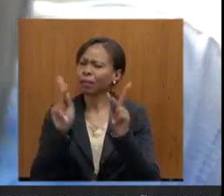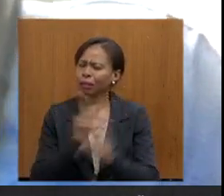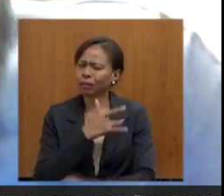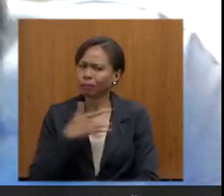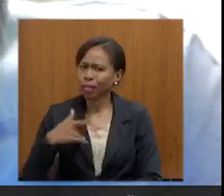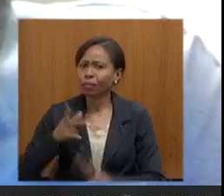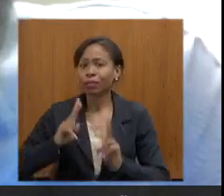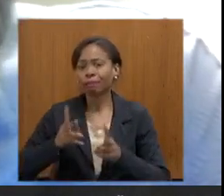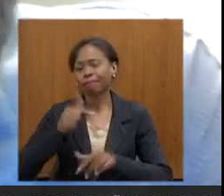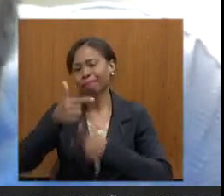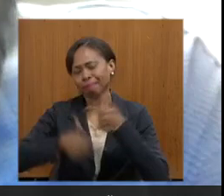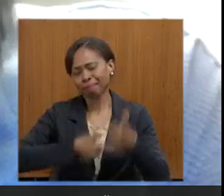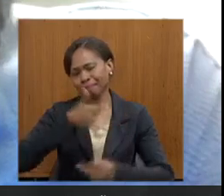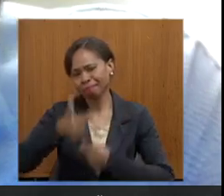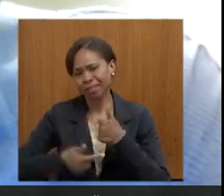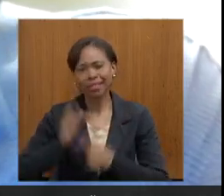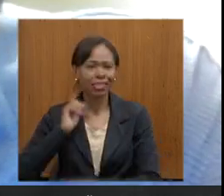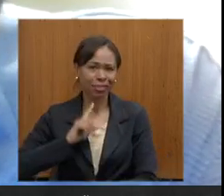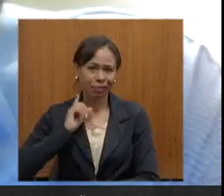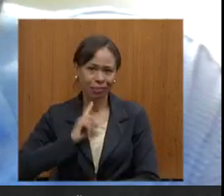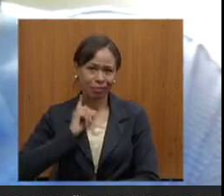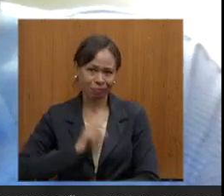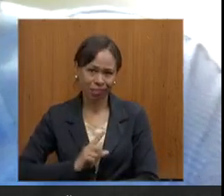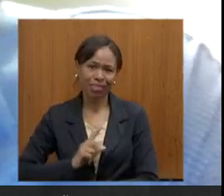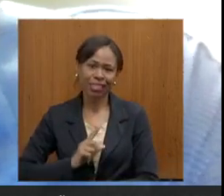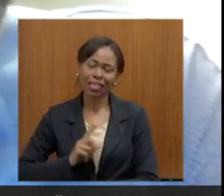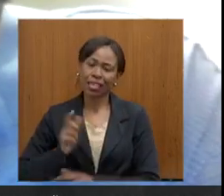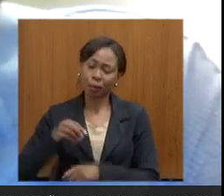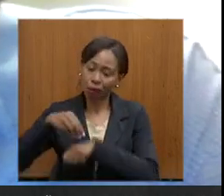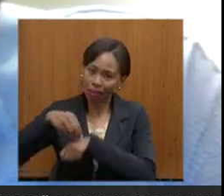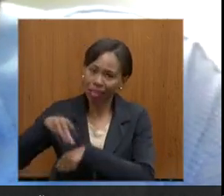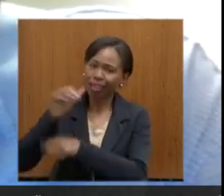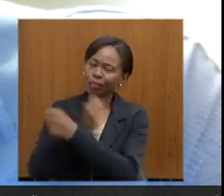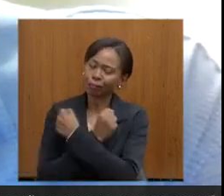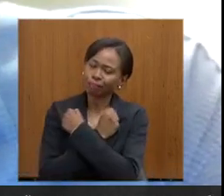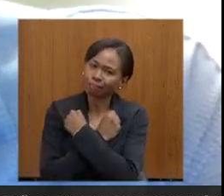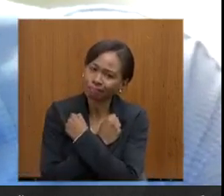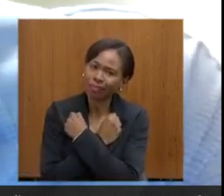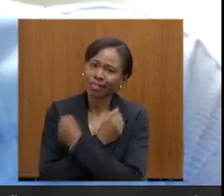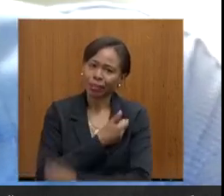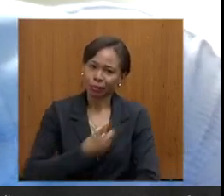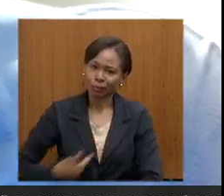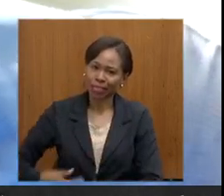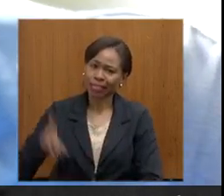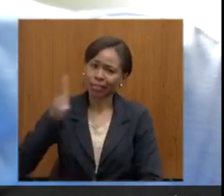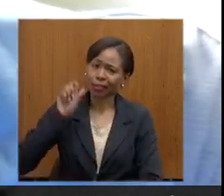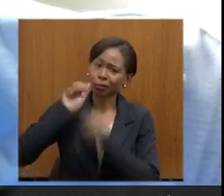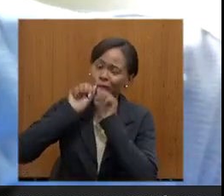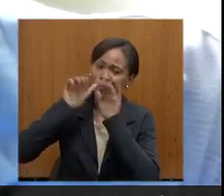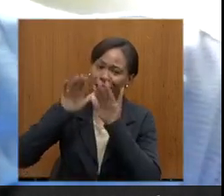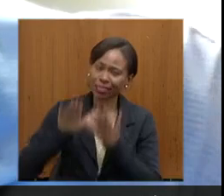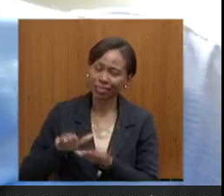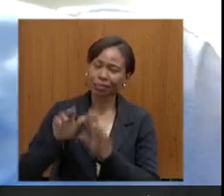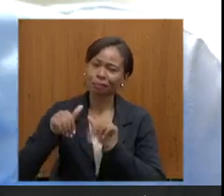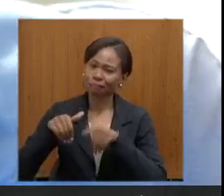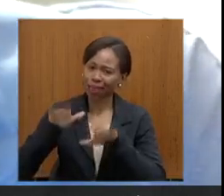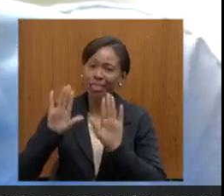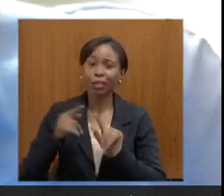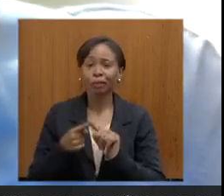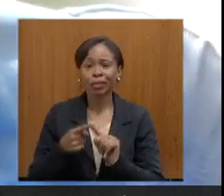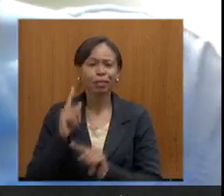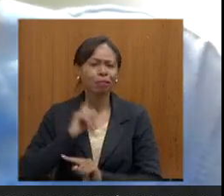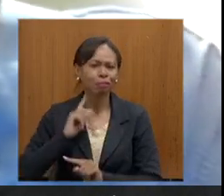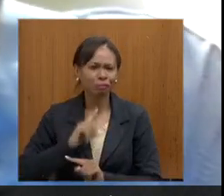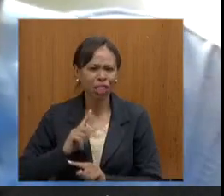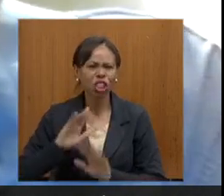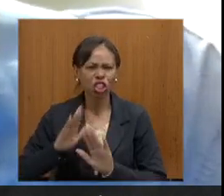trabalho em nosso estado e que leve e cidade abraço o governador que Deus te proteger muito mais ainda termina já tá